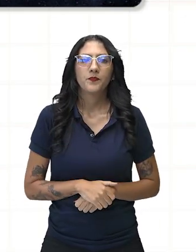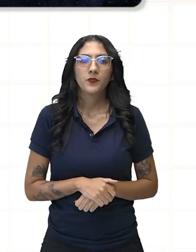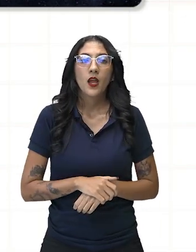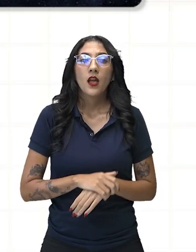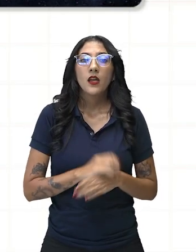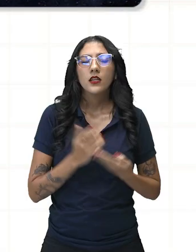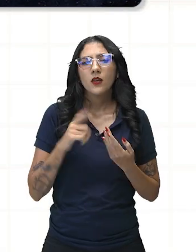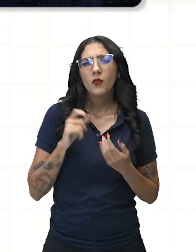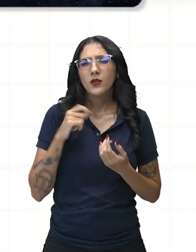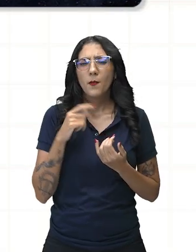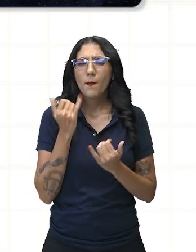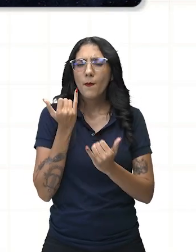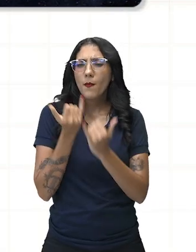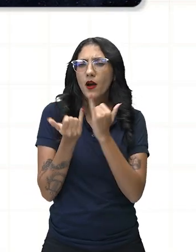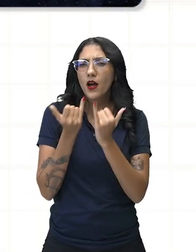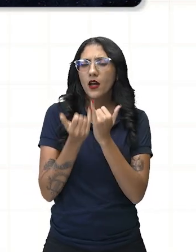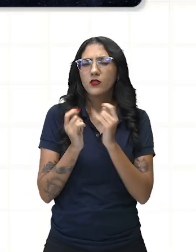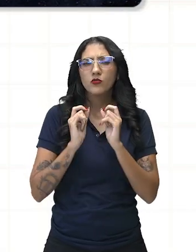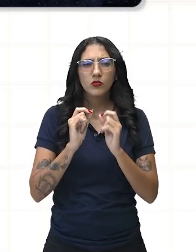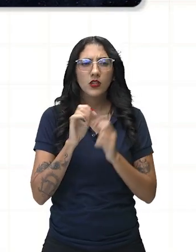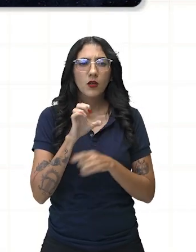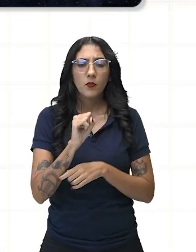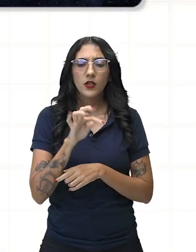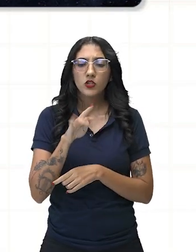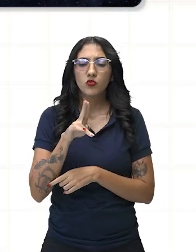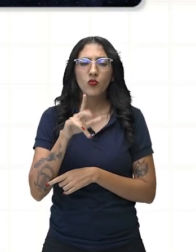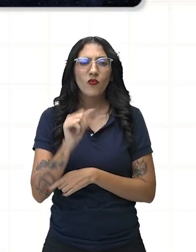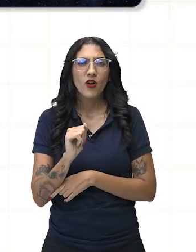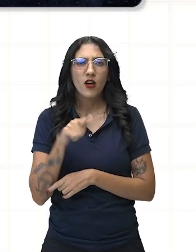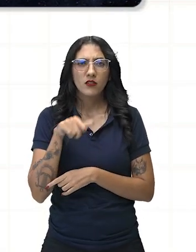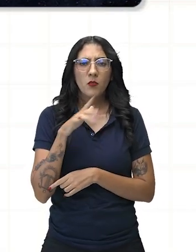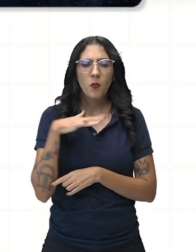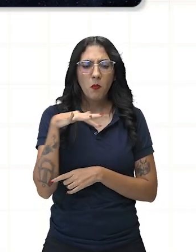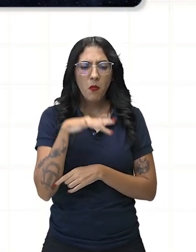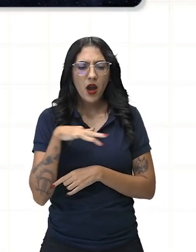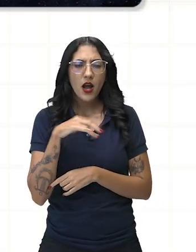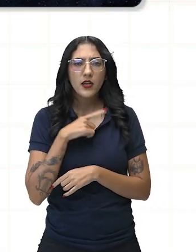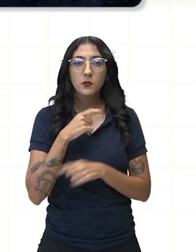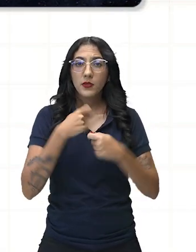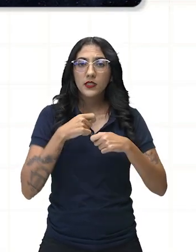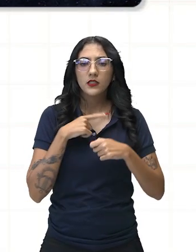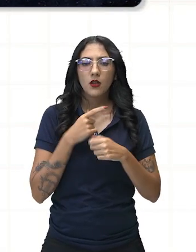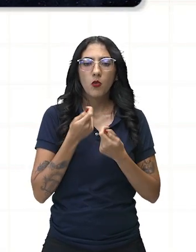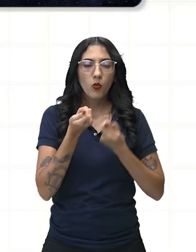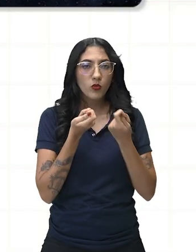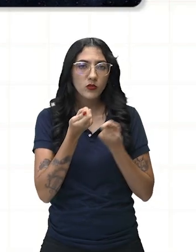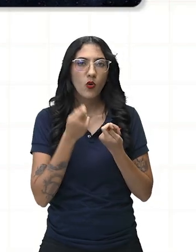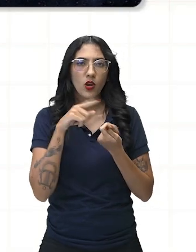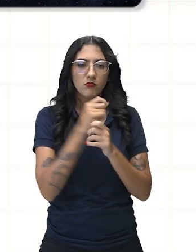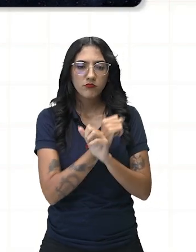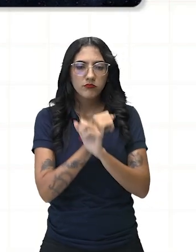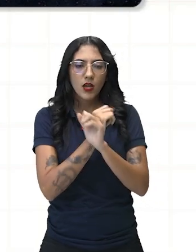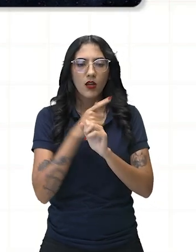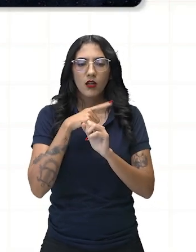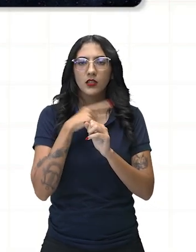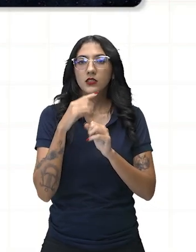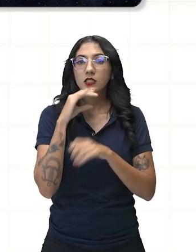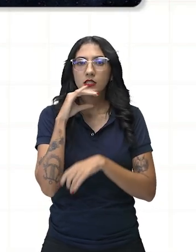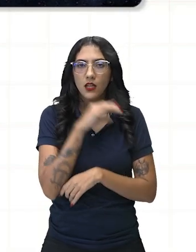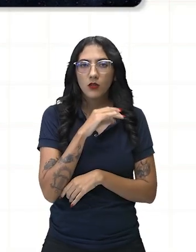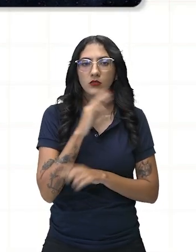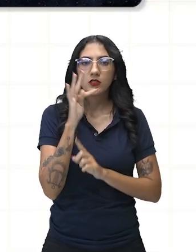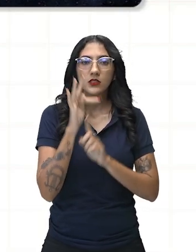cria ali um efeito semelhante ao de uma estufa, por isso o nome efeito estufa, mantendo ali o nosso planeta